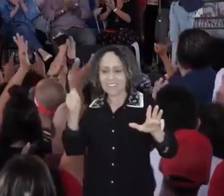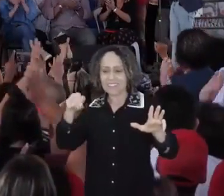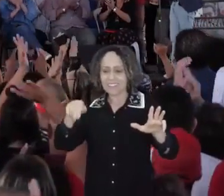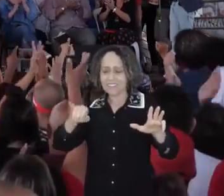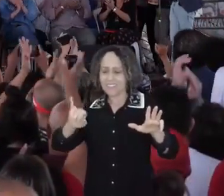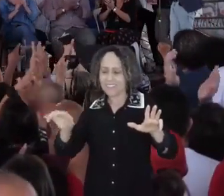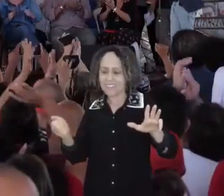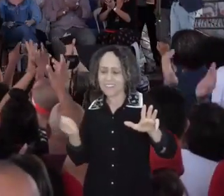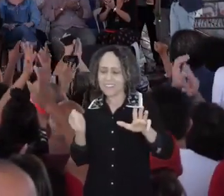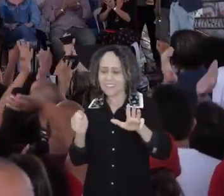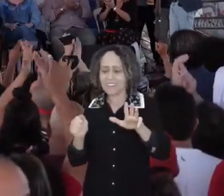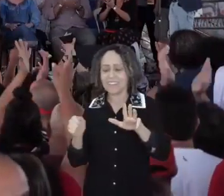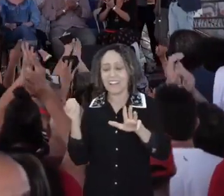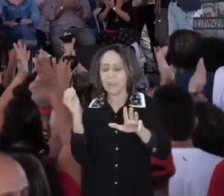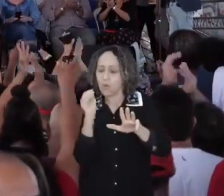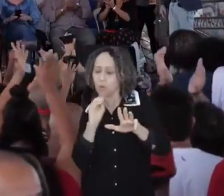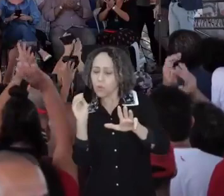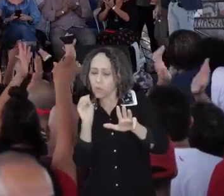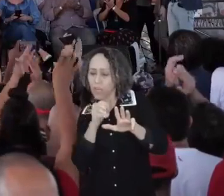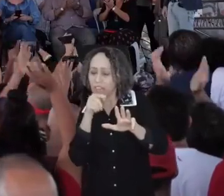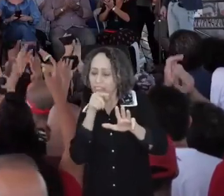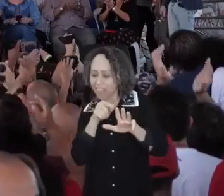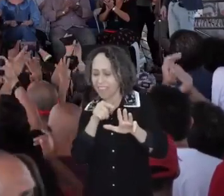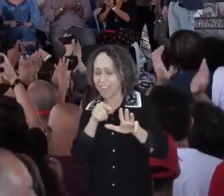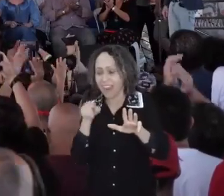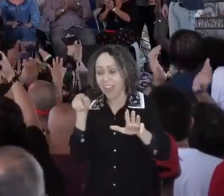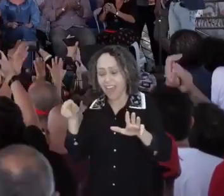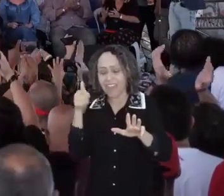merece demais.